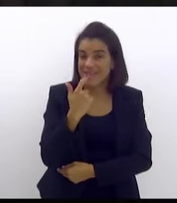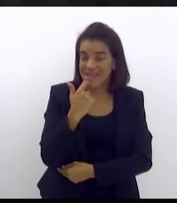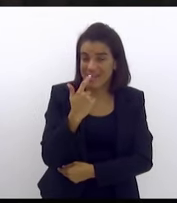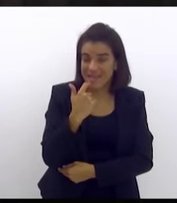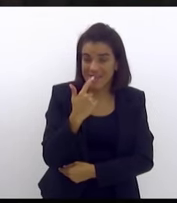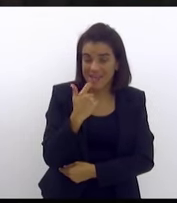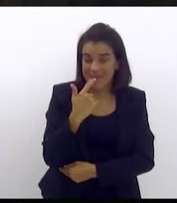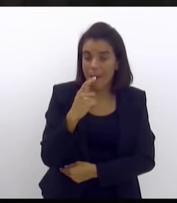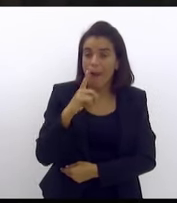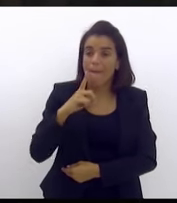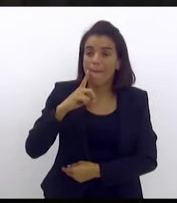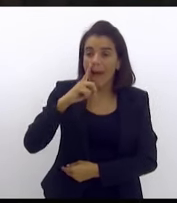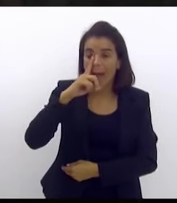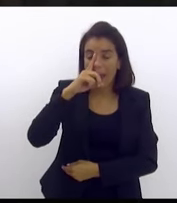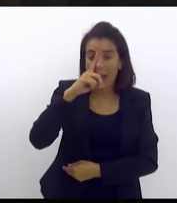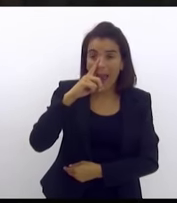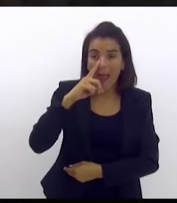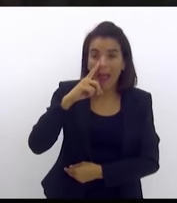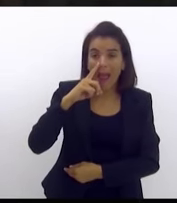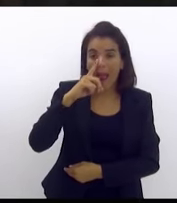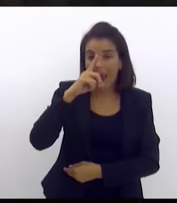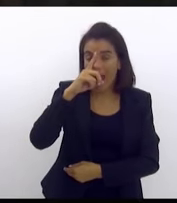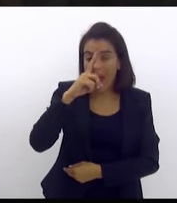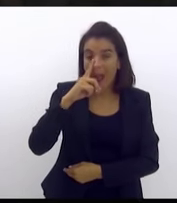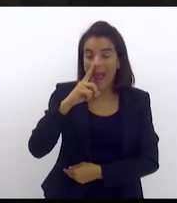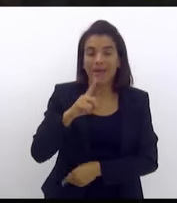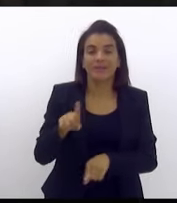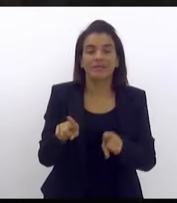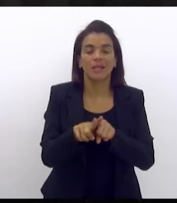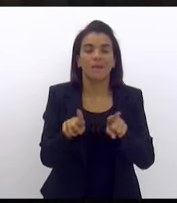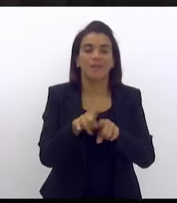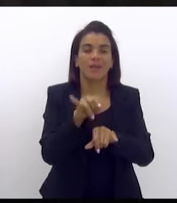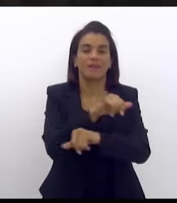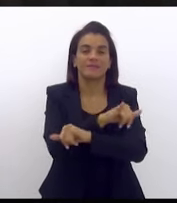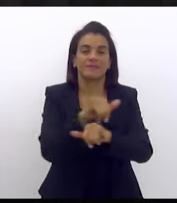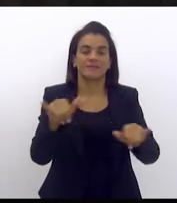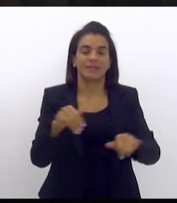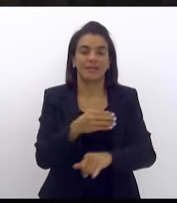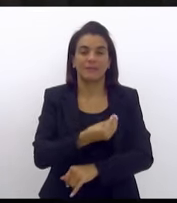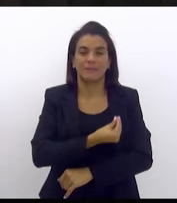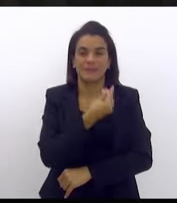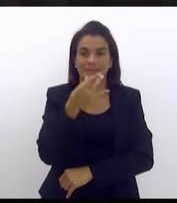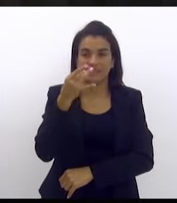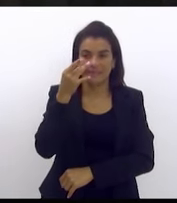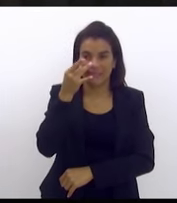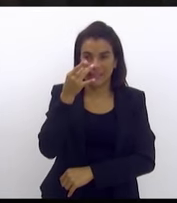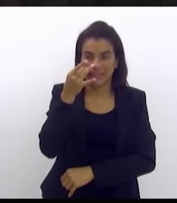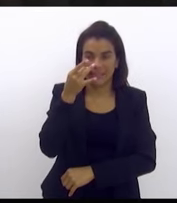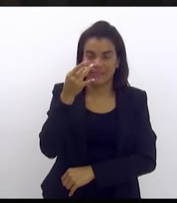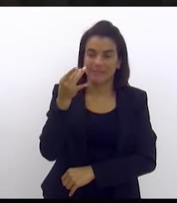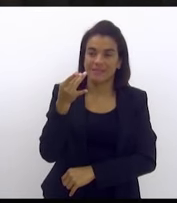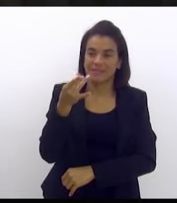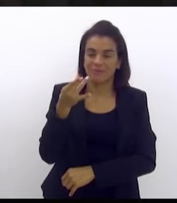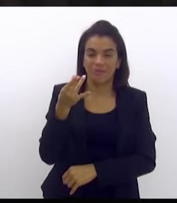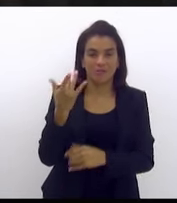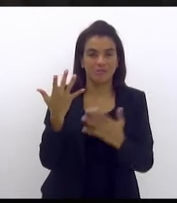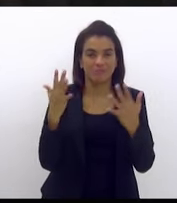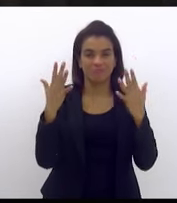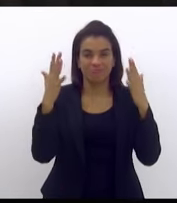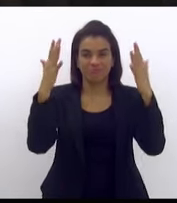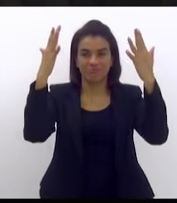constante risco. Queria registrar a presença da nossa ilustre